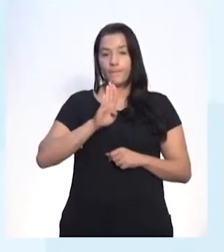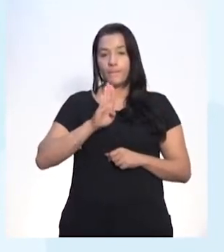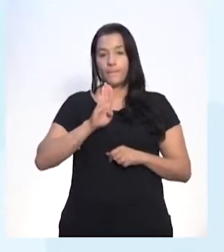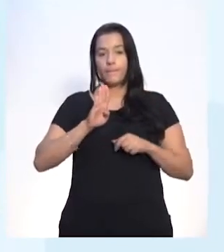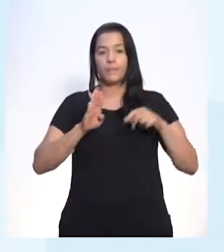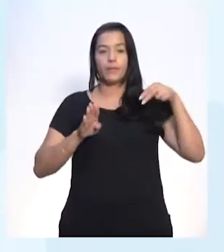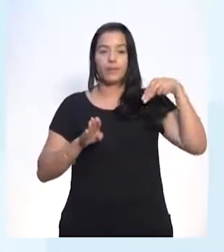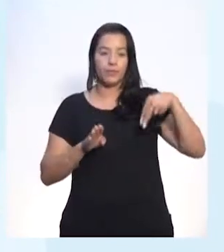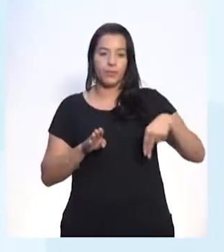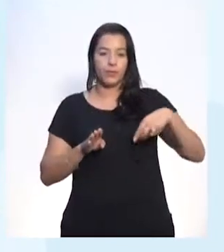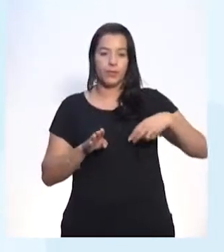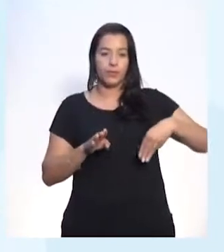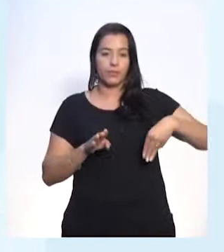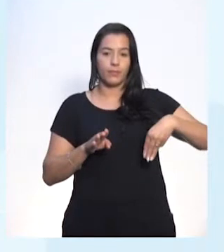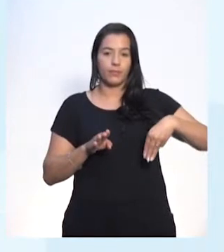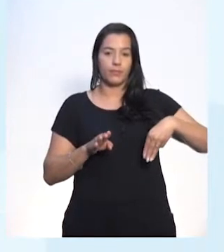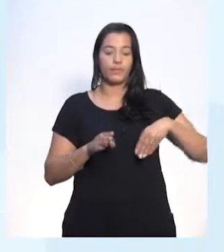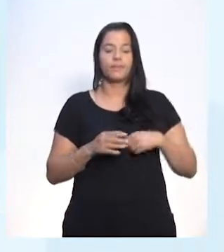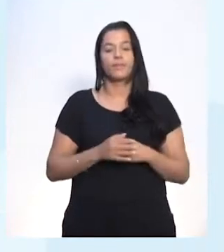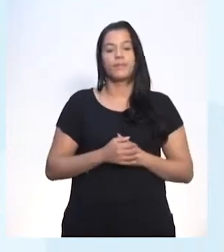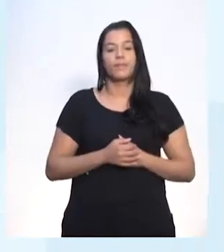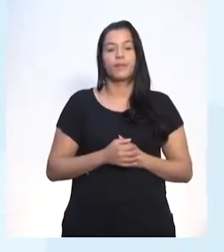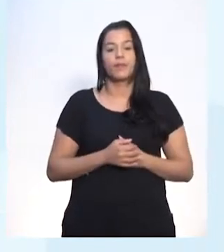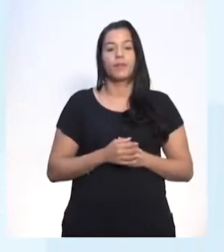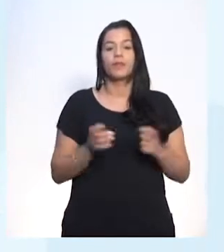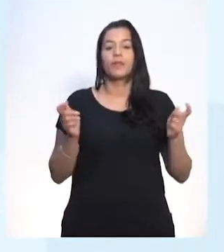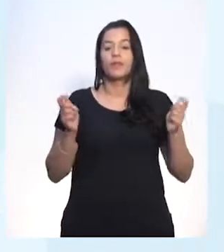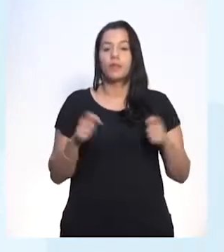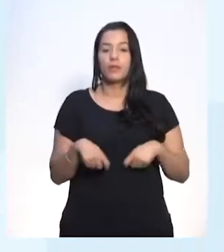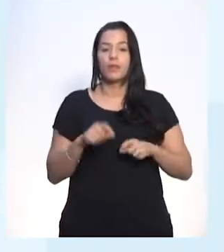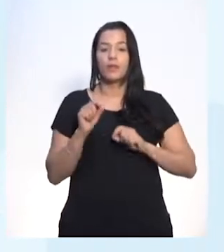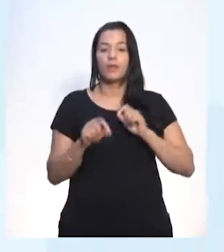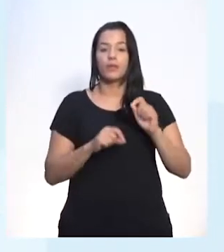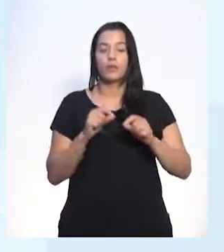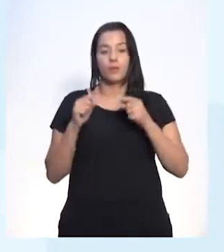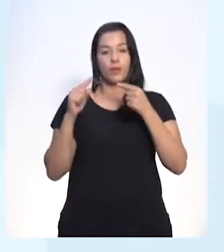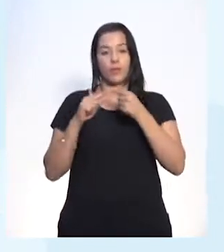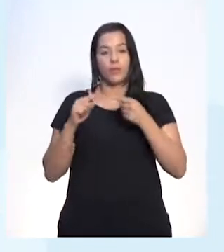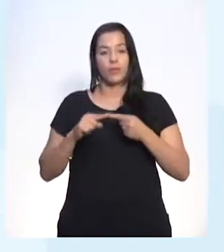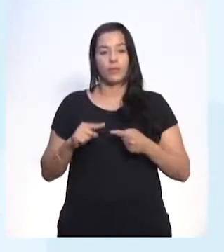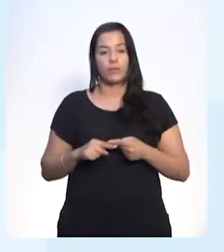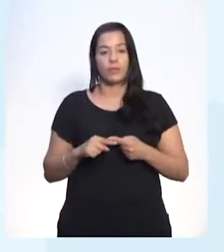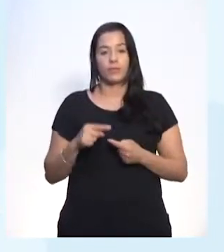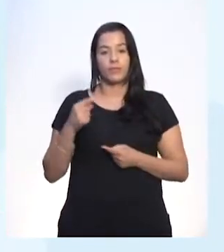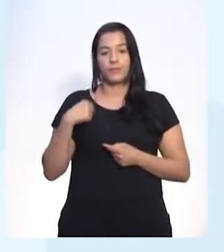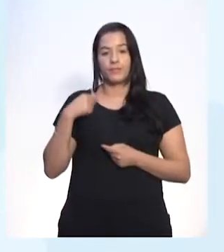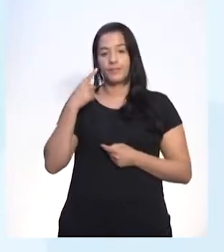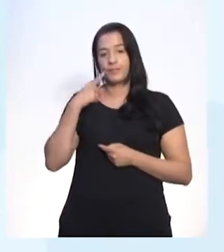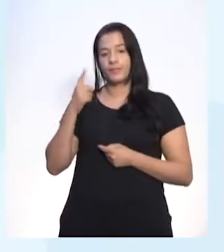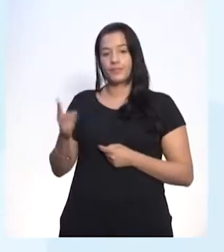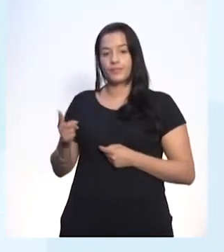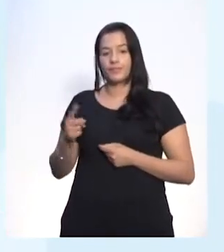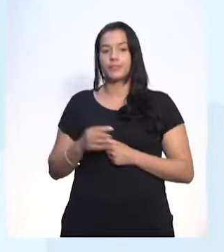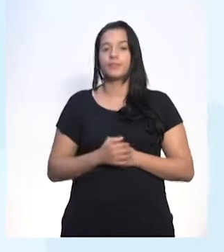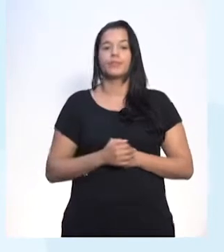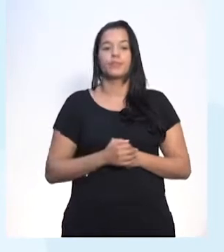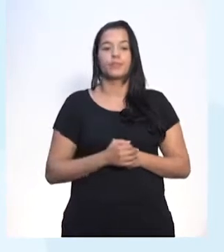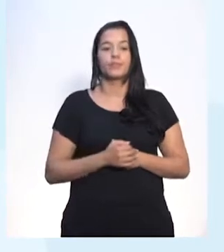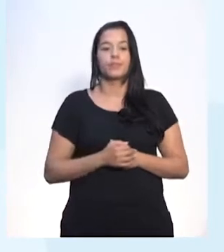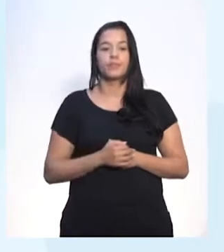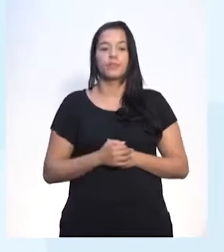e o M. Então, você está vendo que eu posso fazer esta relação deste sentido e